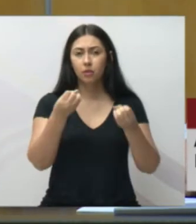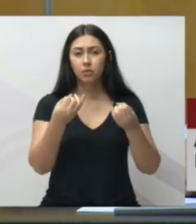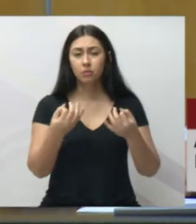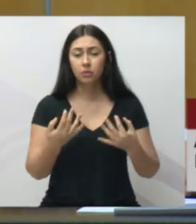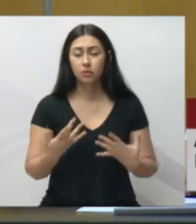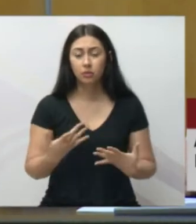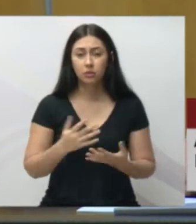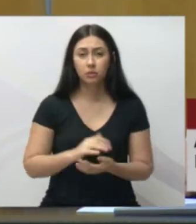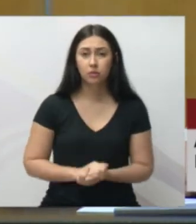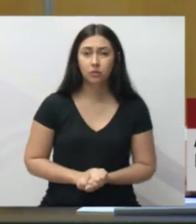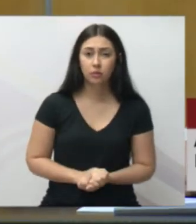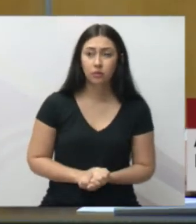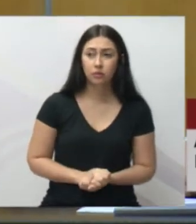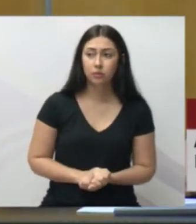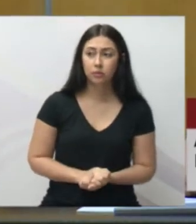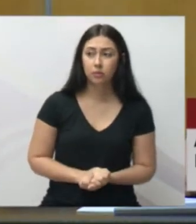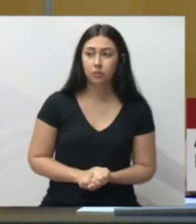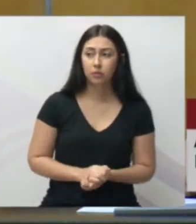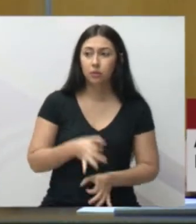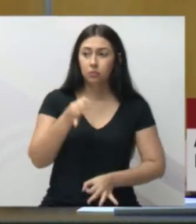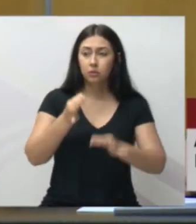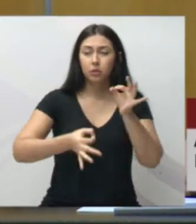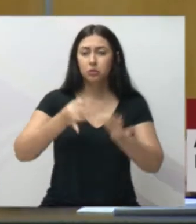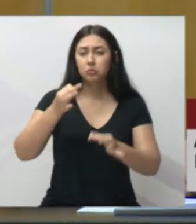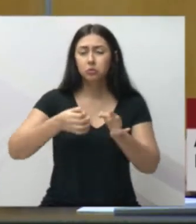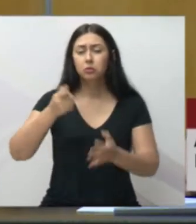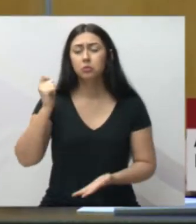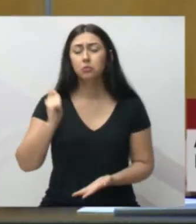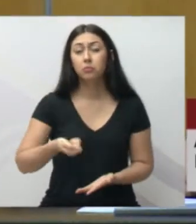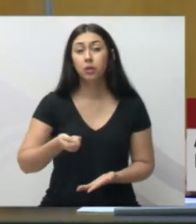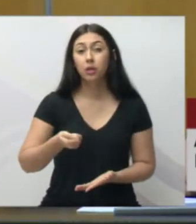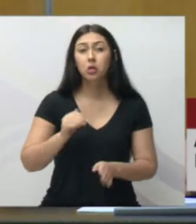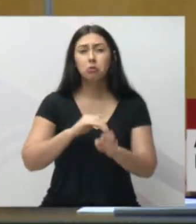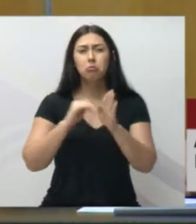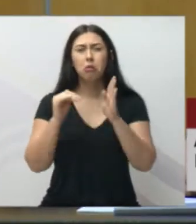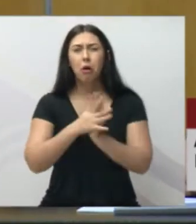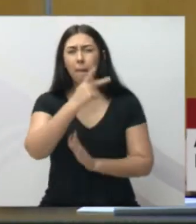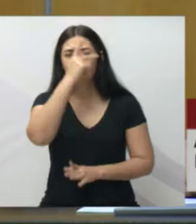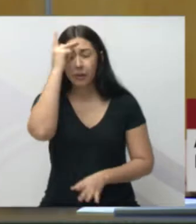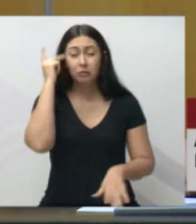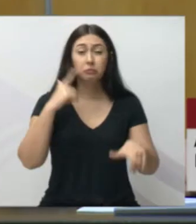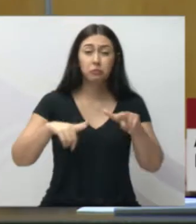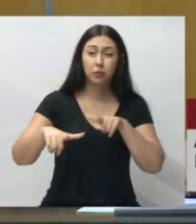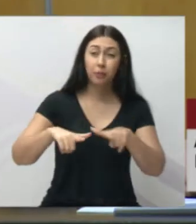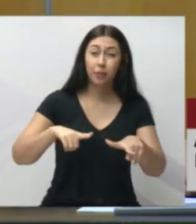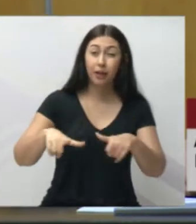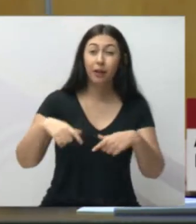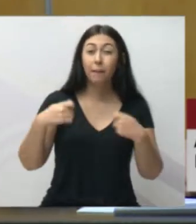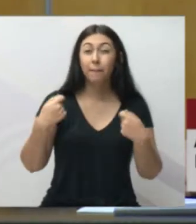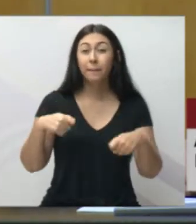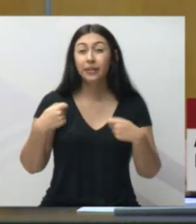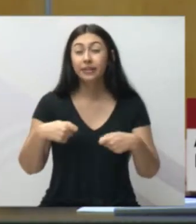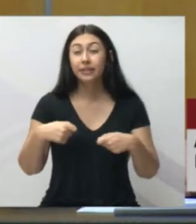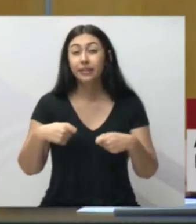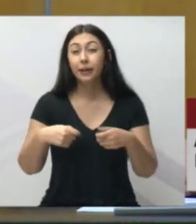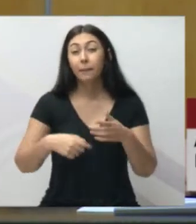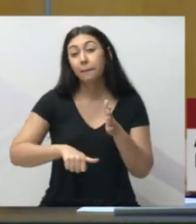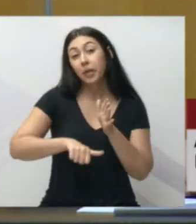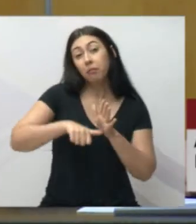Federal, é aquela segundo a qual toda atuação do agente público deve ser imputada ao órgão que ele